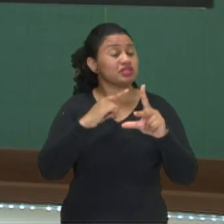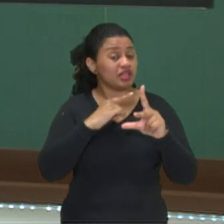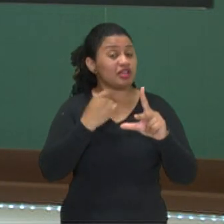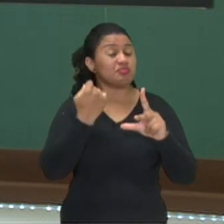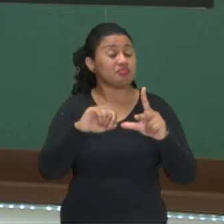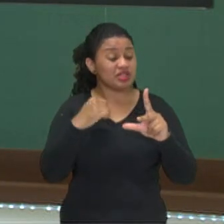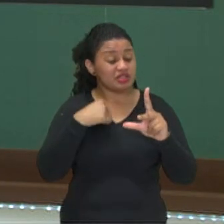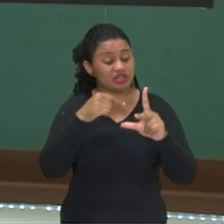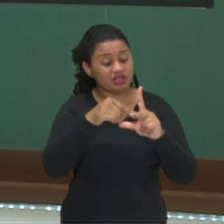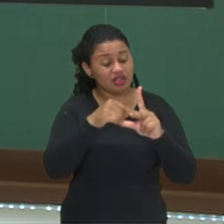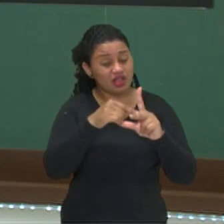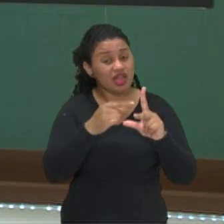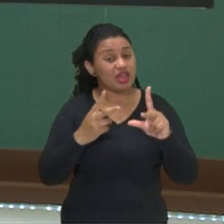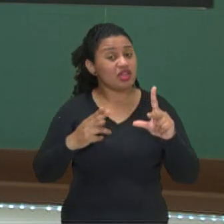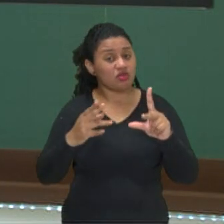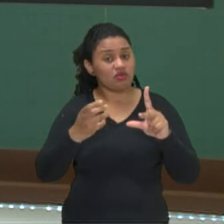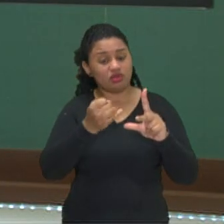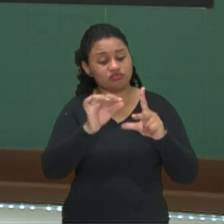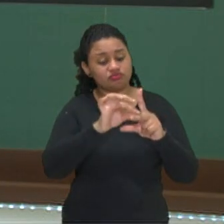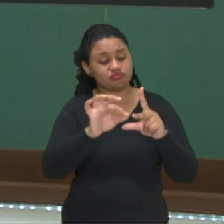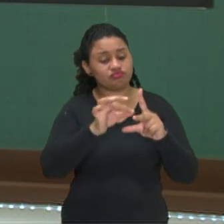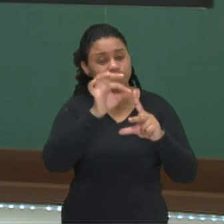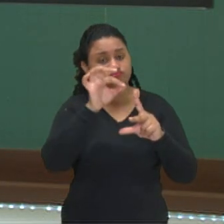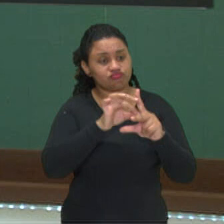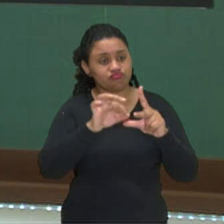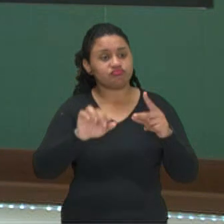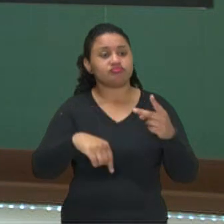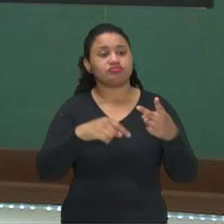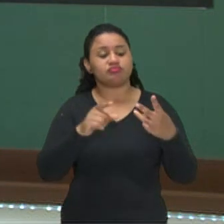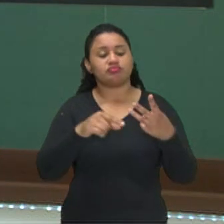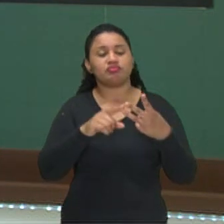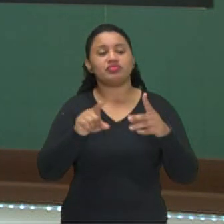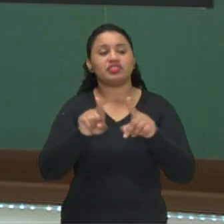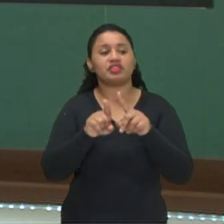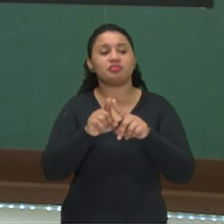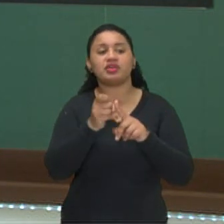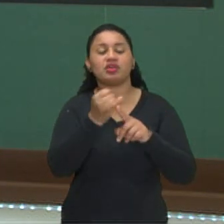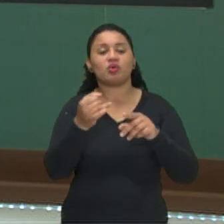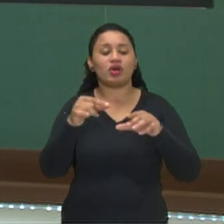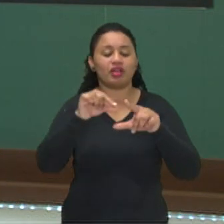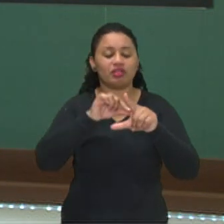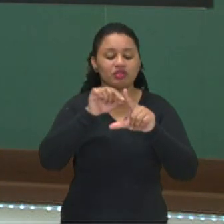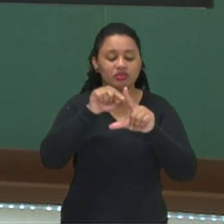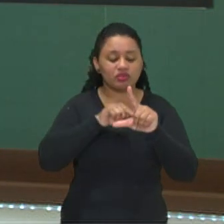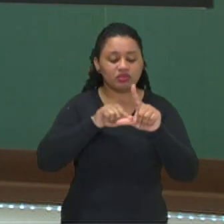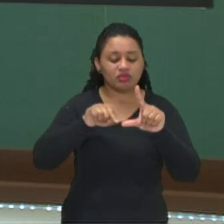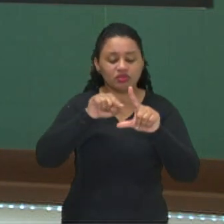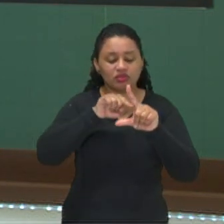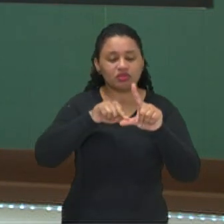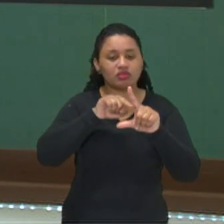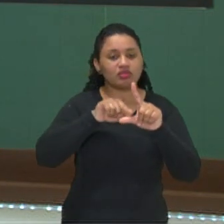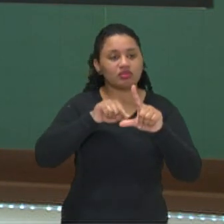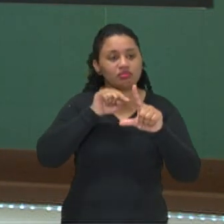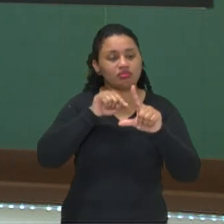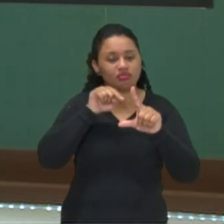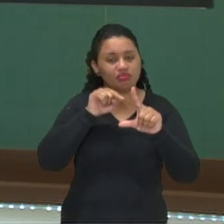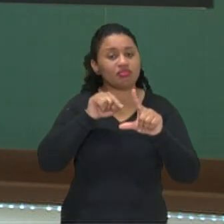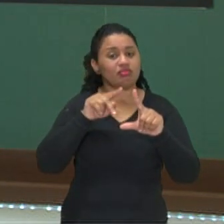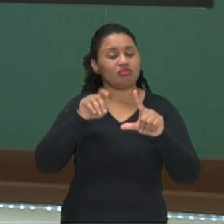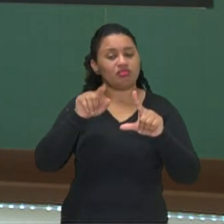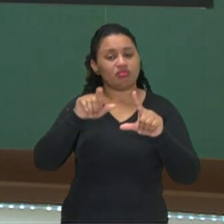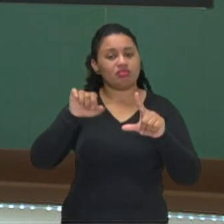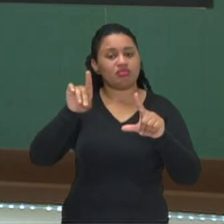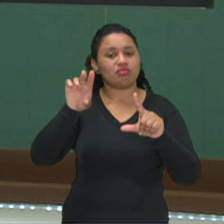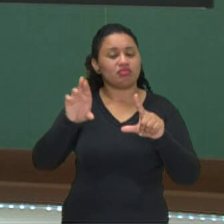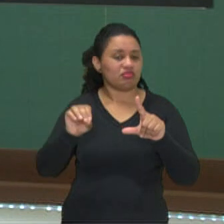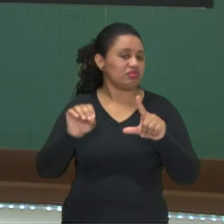ser o mesmo número de arestas. E quanto que mede o ângulo interno desse ângulo poliédrico, que tem que